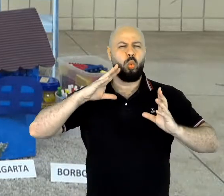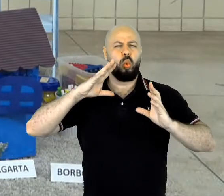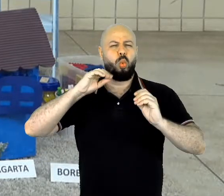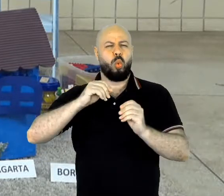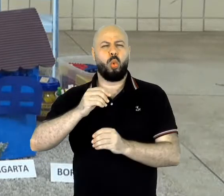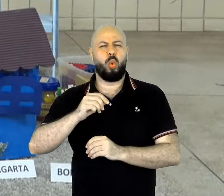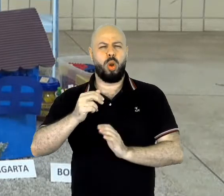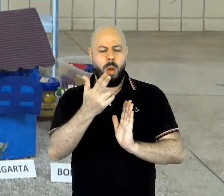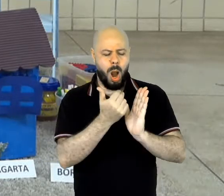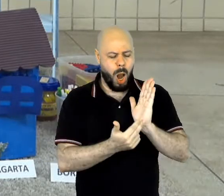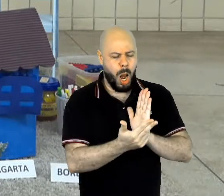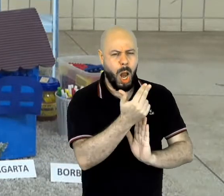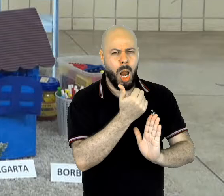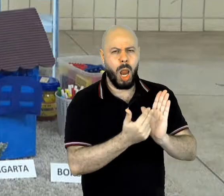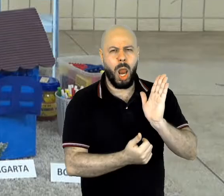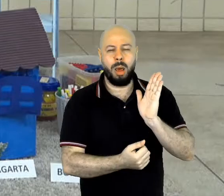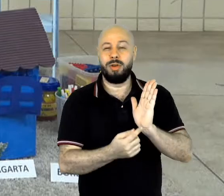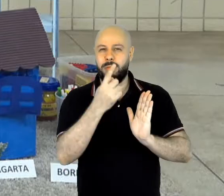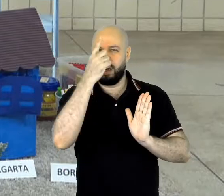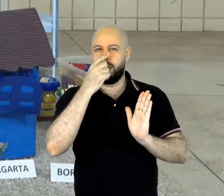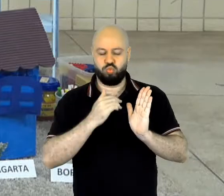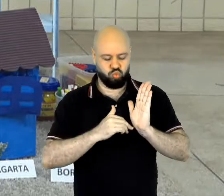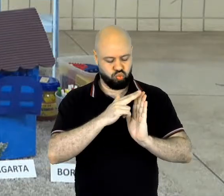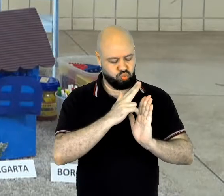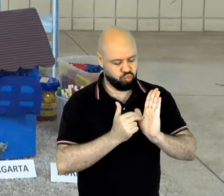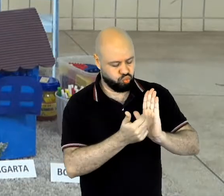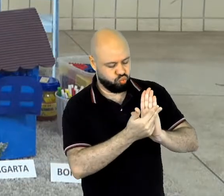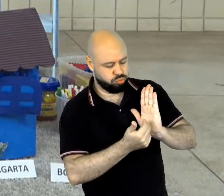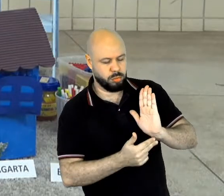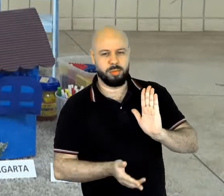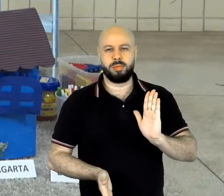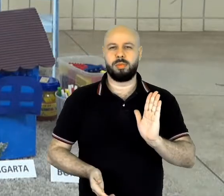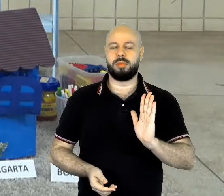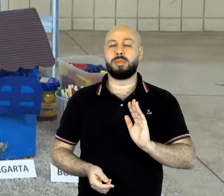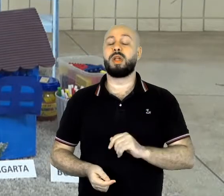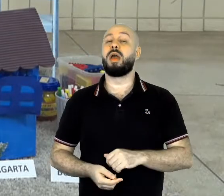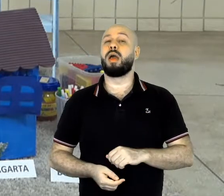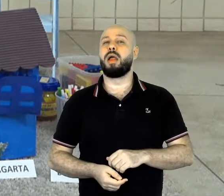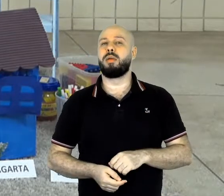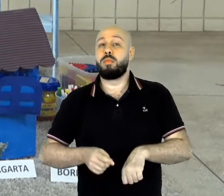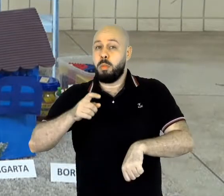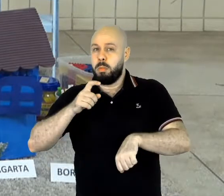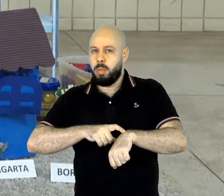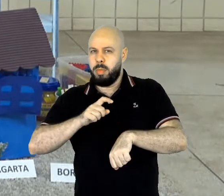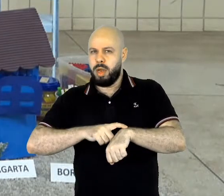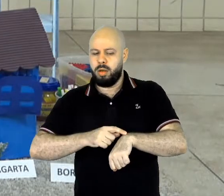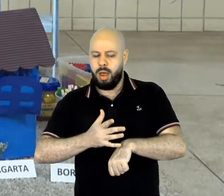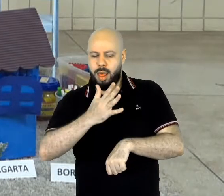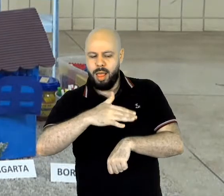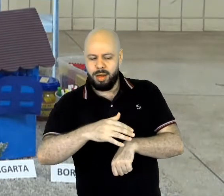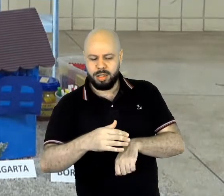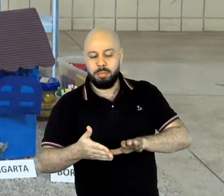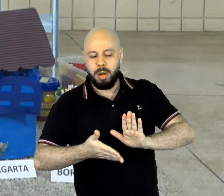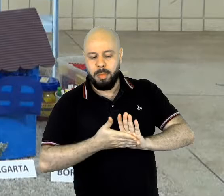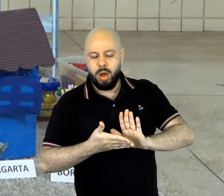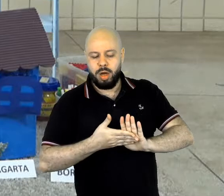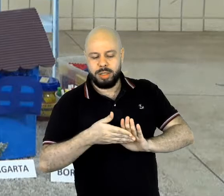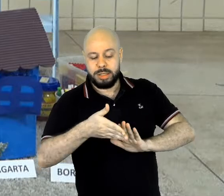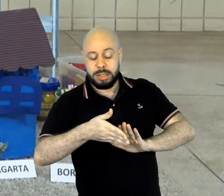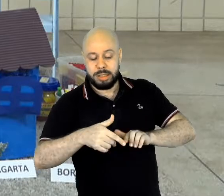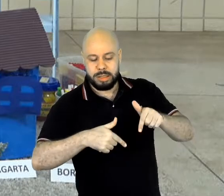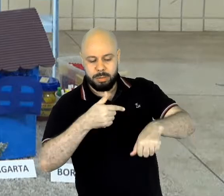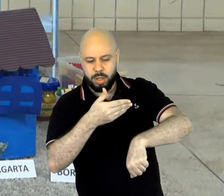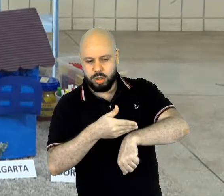coisa bem interessante é que quando sua criança estiver fazendo essa proposta, você elogie a sua criança. O elogio